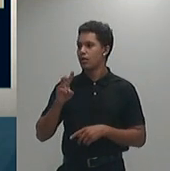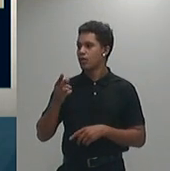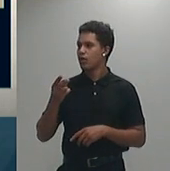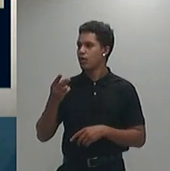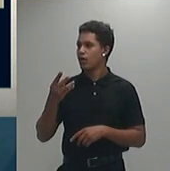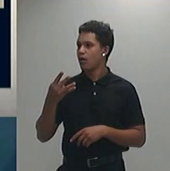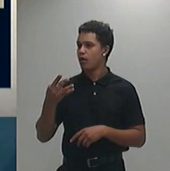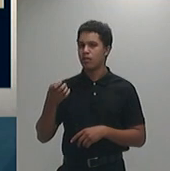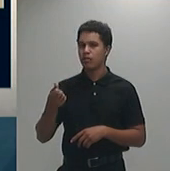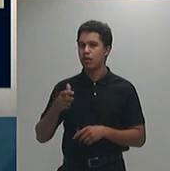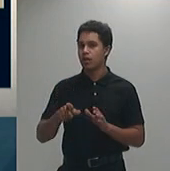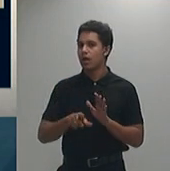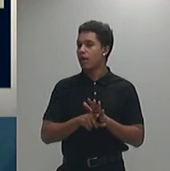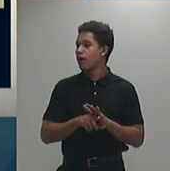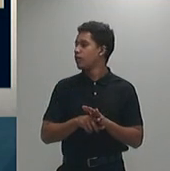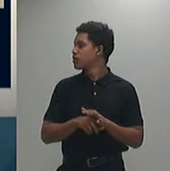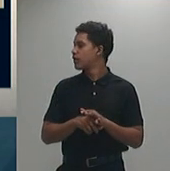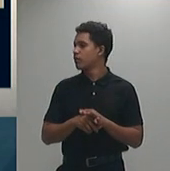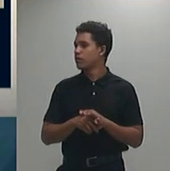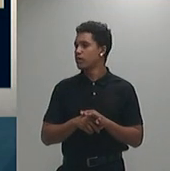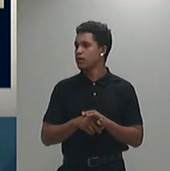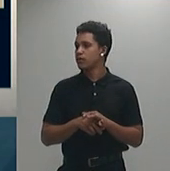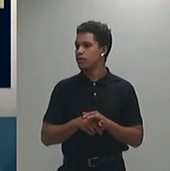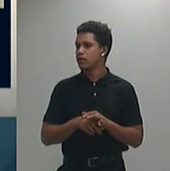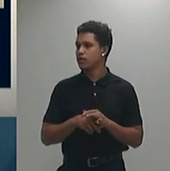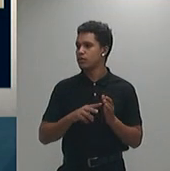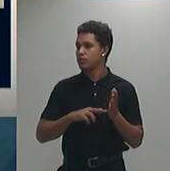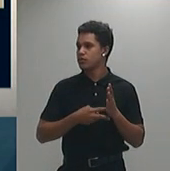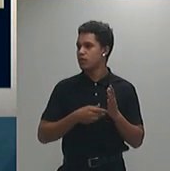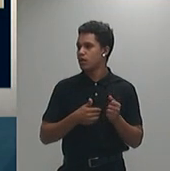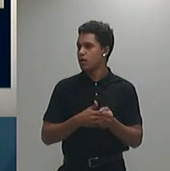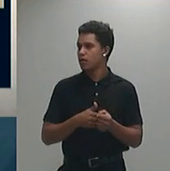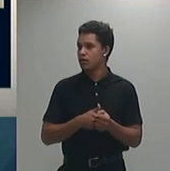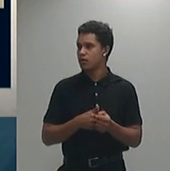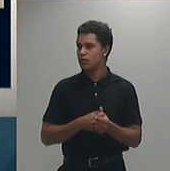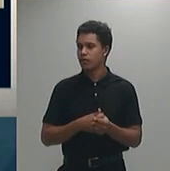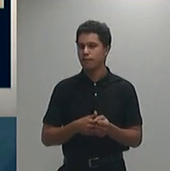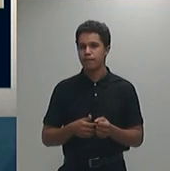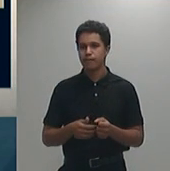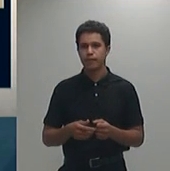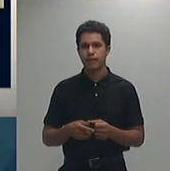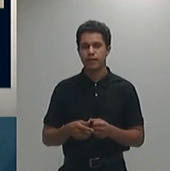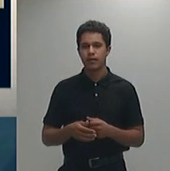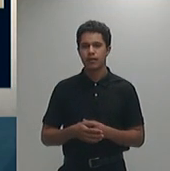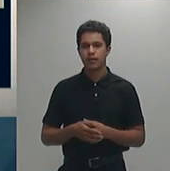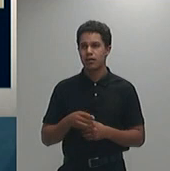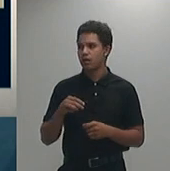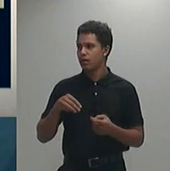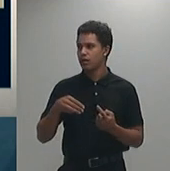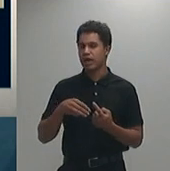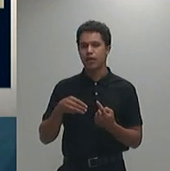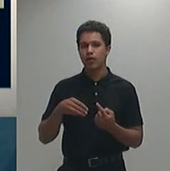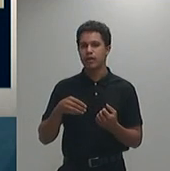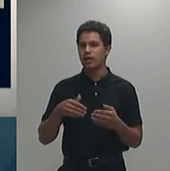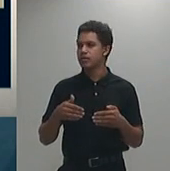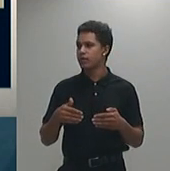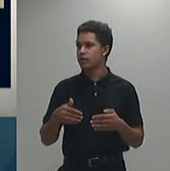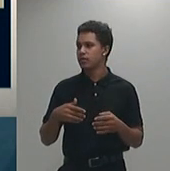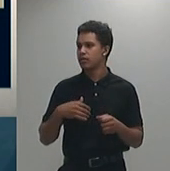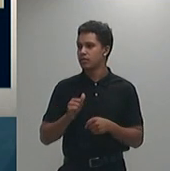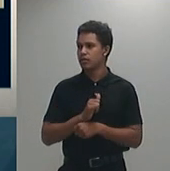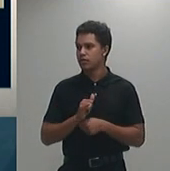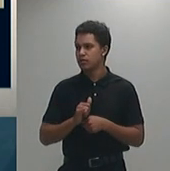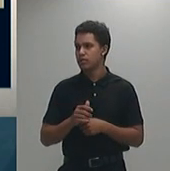lei e de sociedades na mesma compreensão traga ali a lição da professora Ana Frazão do mesmo sentido